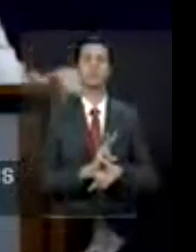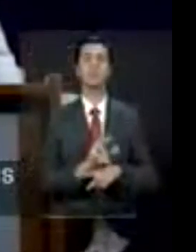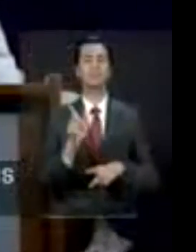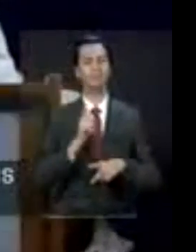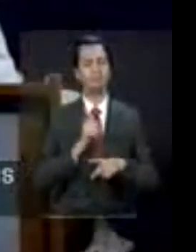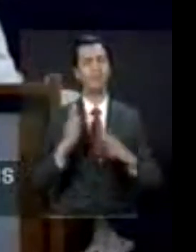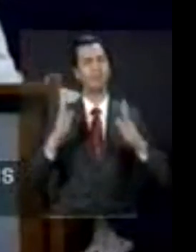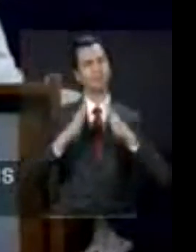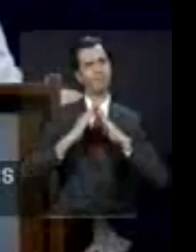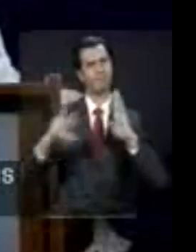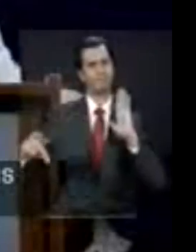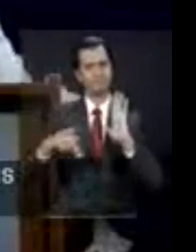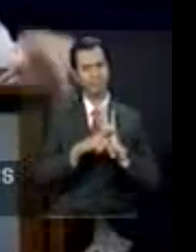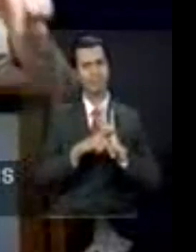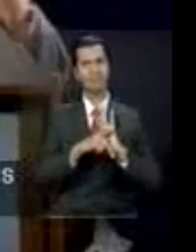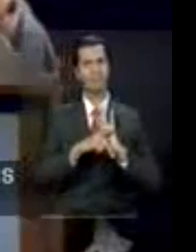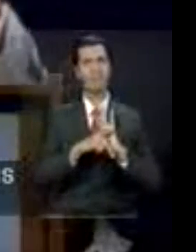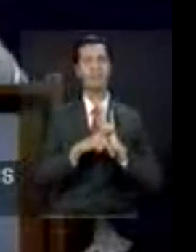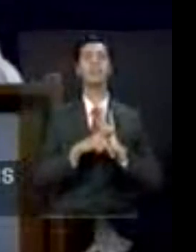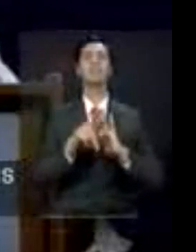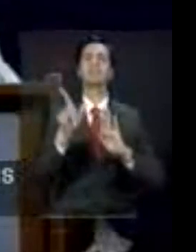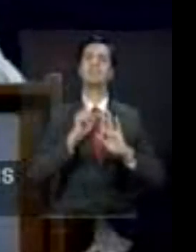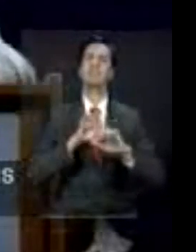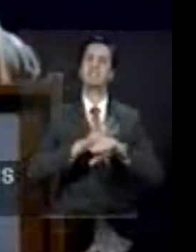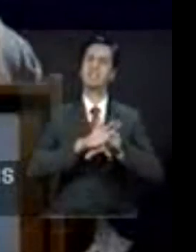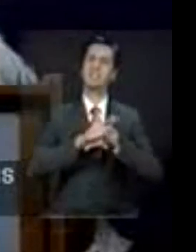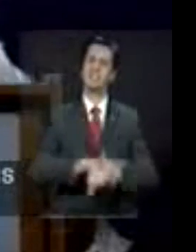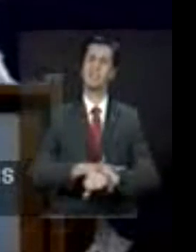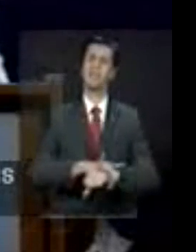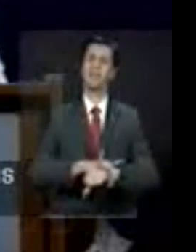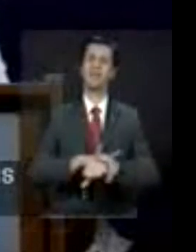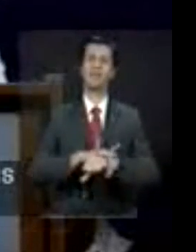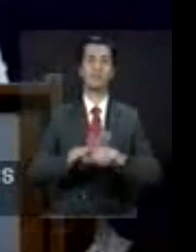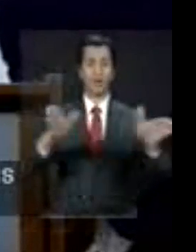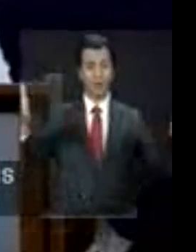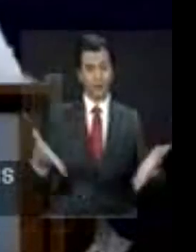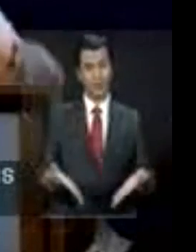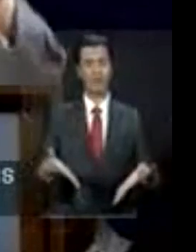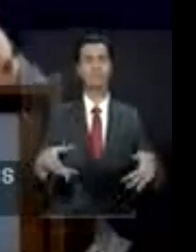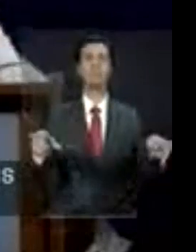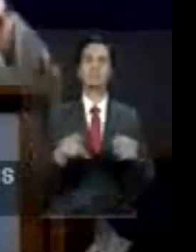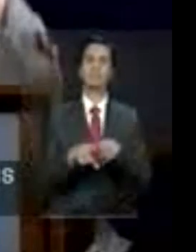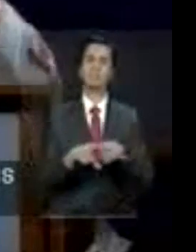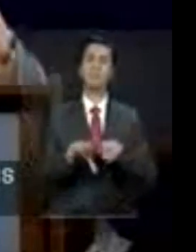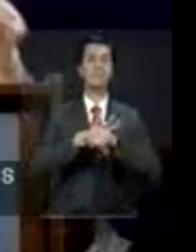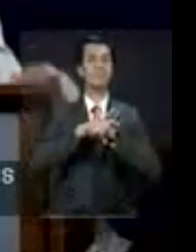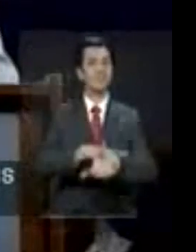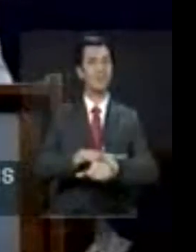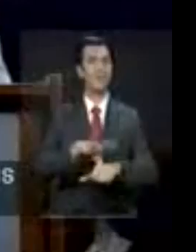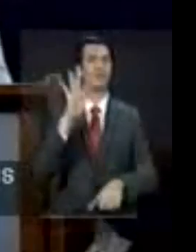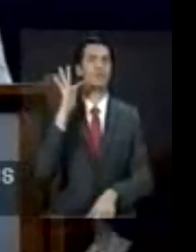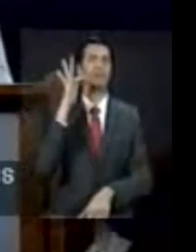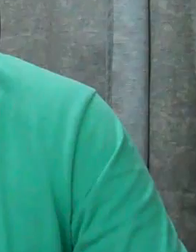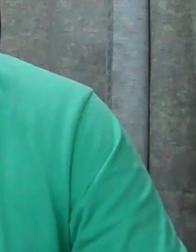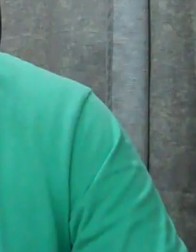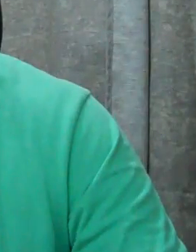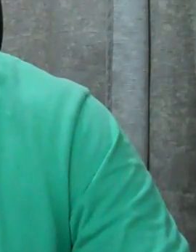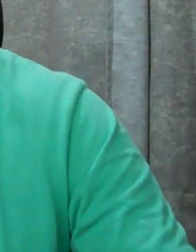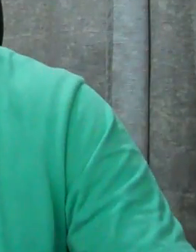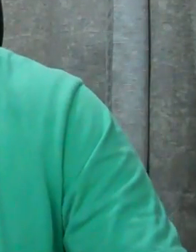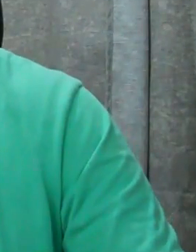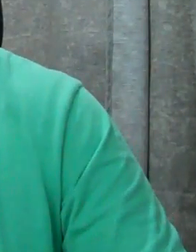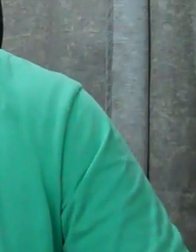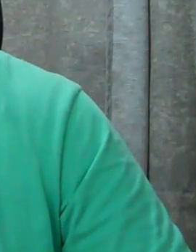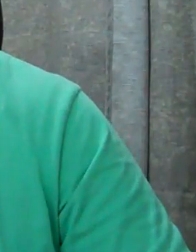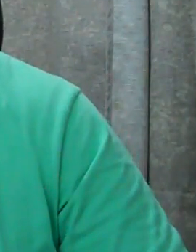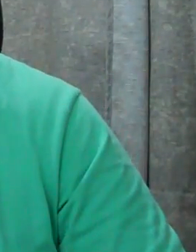com um lar, assegura o presente, mas sobretudo, assegura o futuro desse país. Ela só